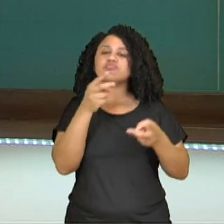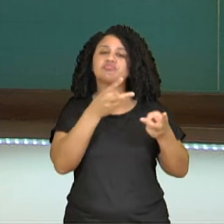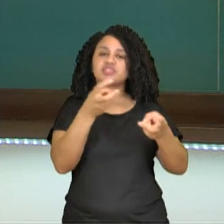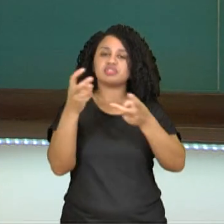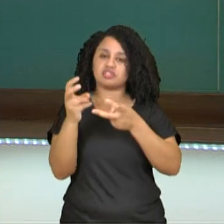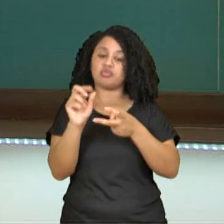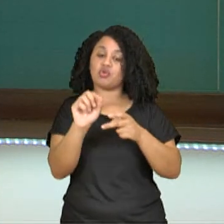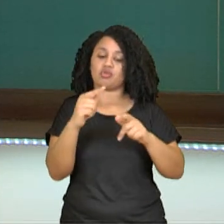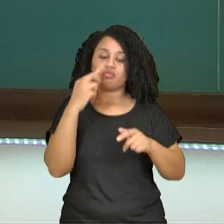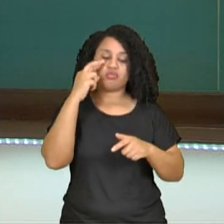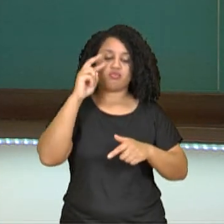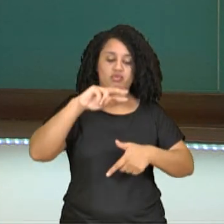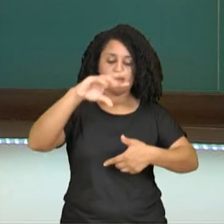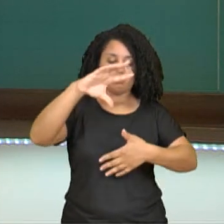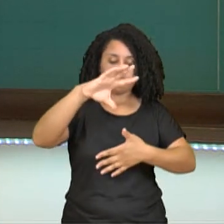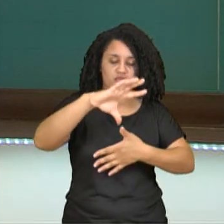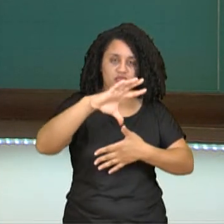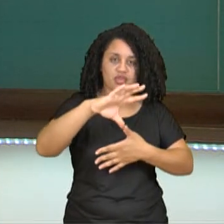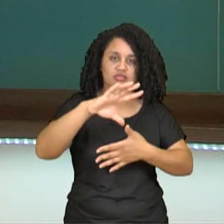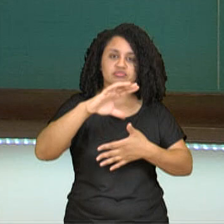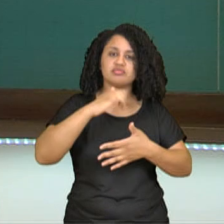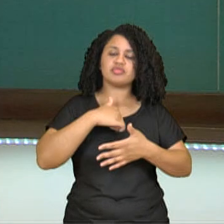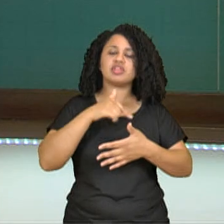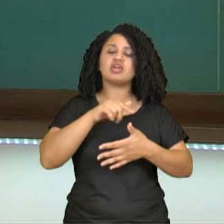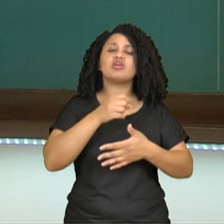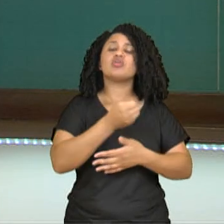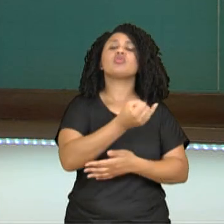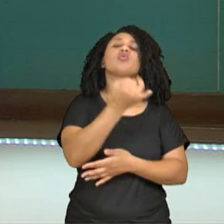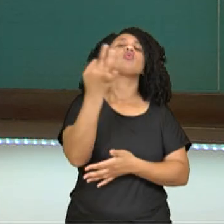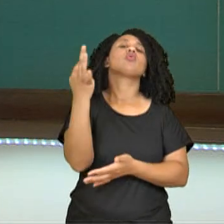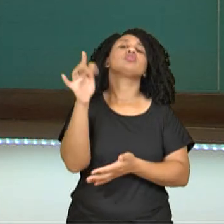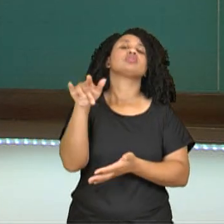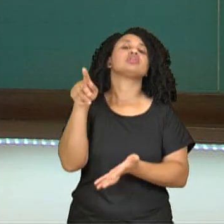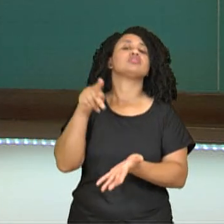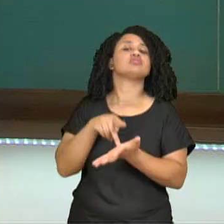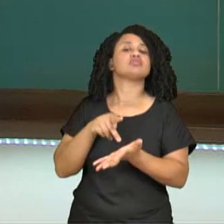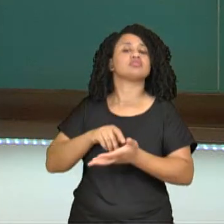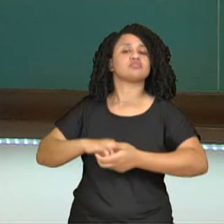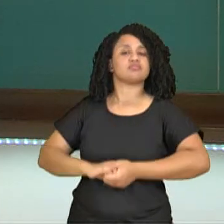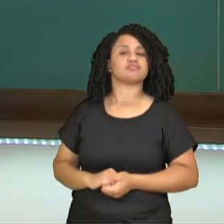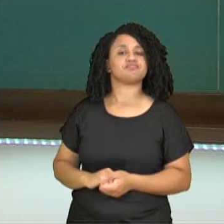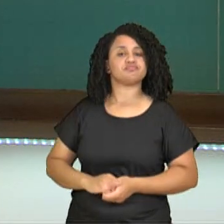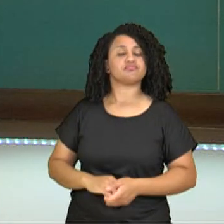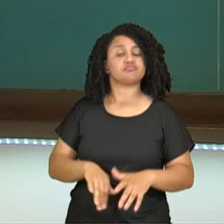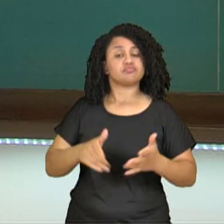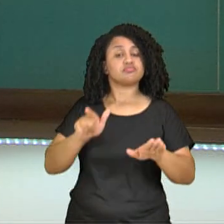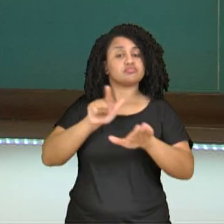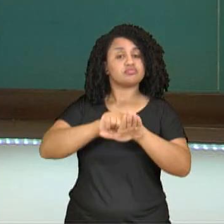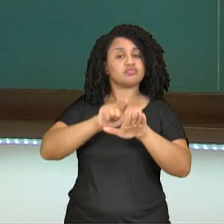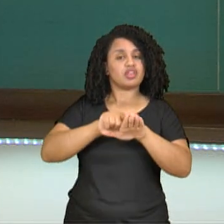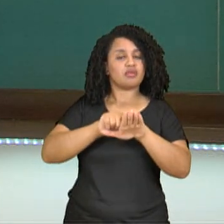nós estamos vendo no mapa com o quanto aquilo vale na realidade. E é essa a função